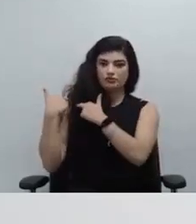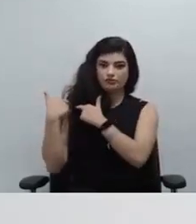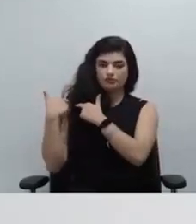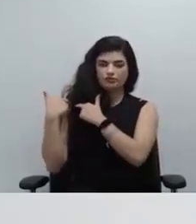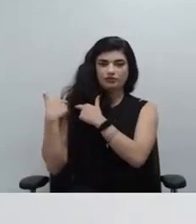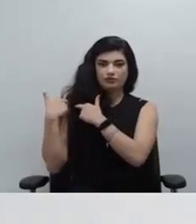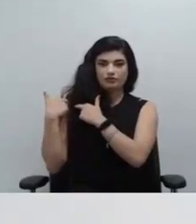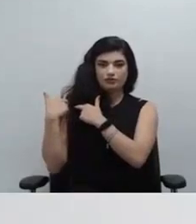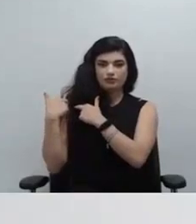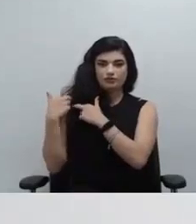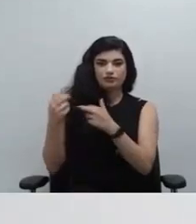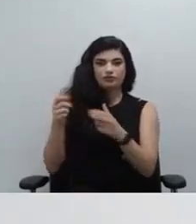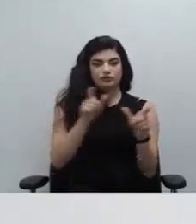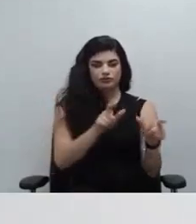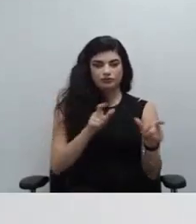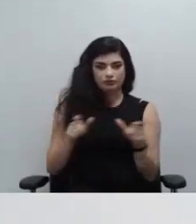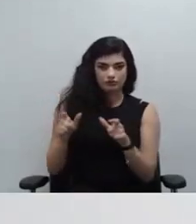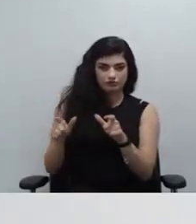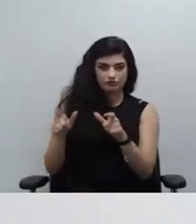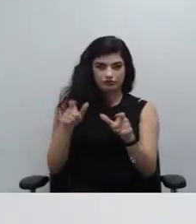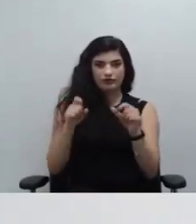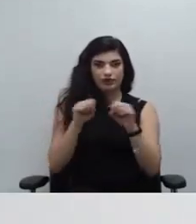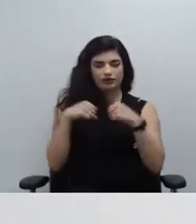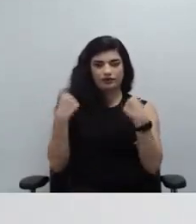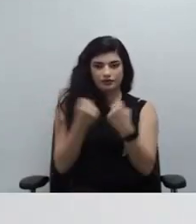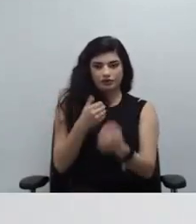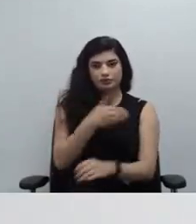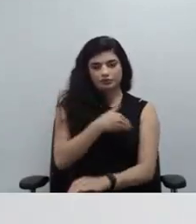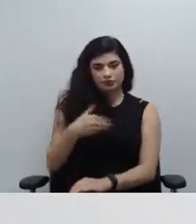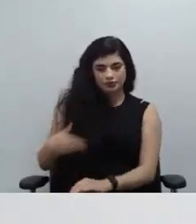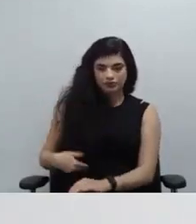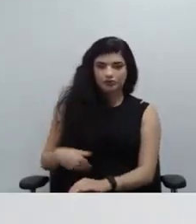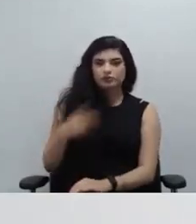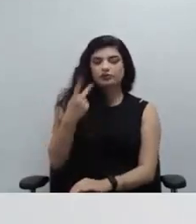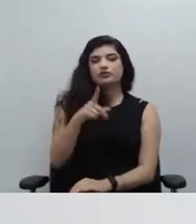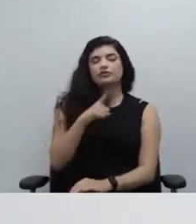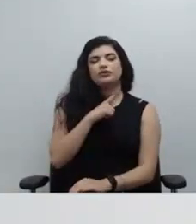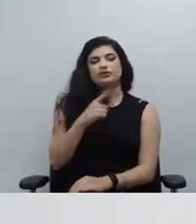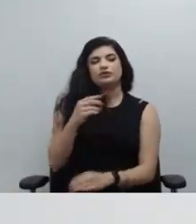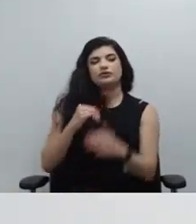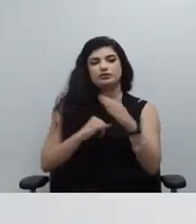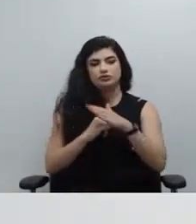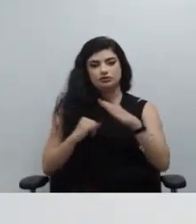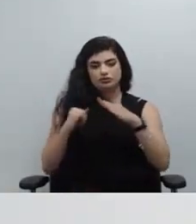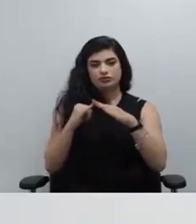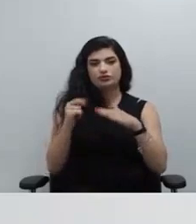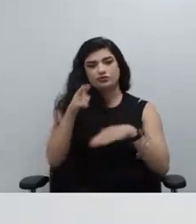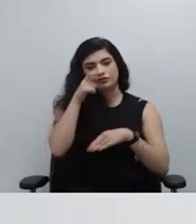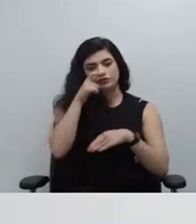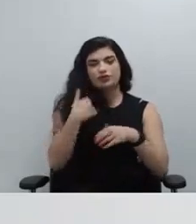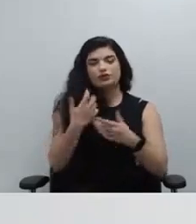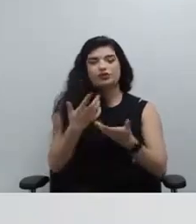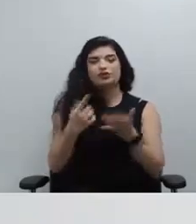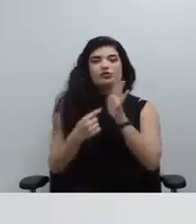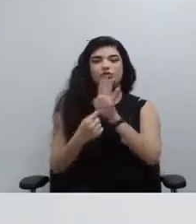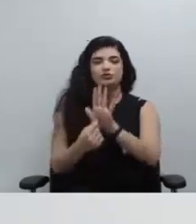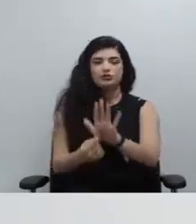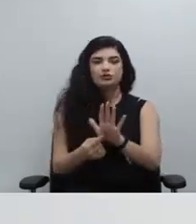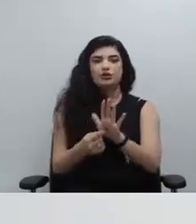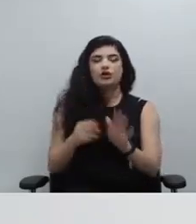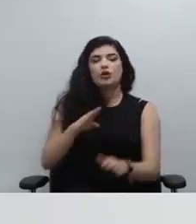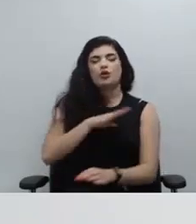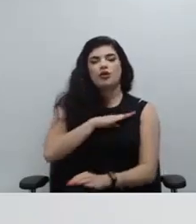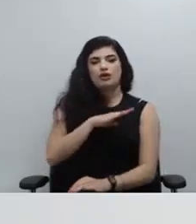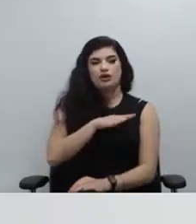distribuição de cargos da Defensoria Pública, visando a expansão institucional. Gostaria de trazer aos